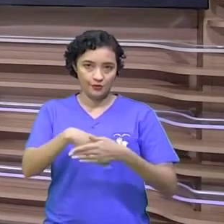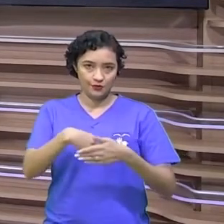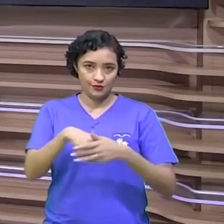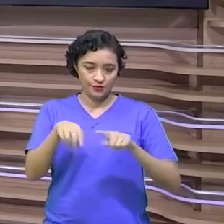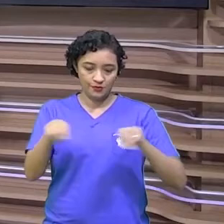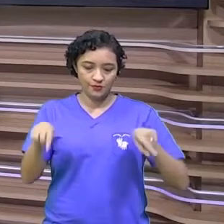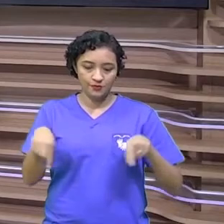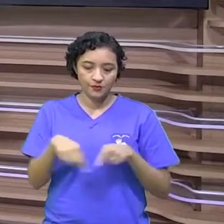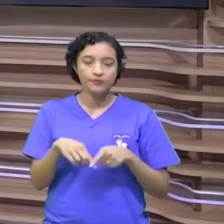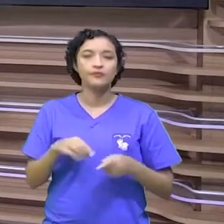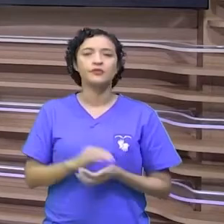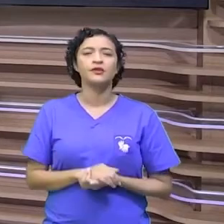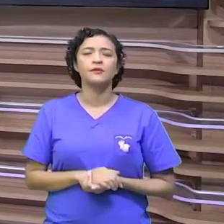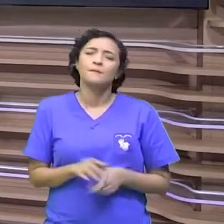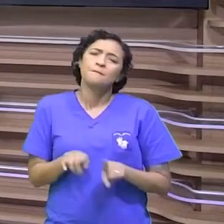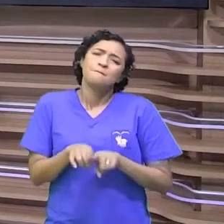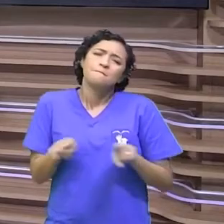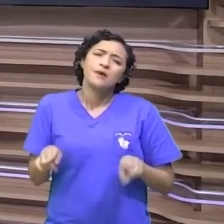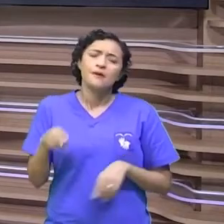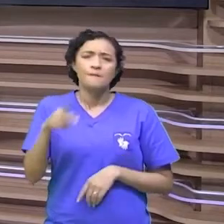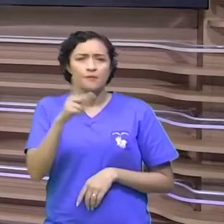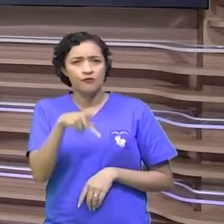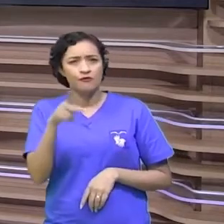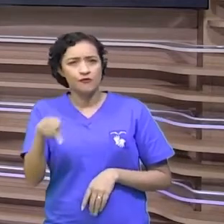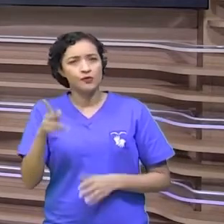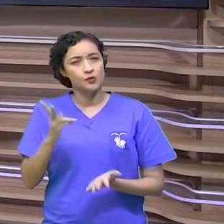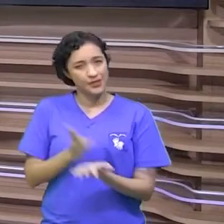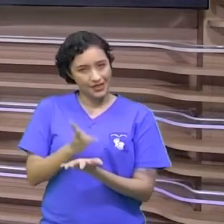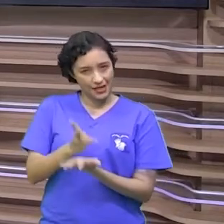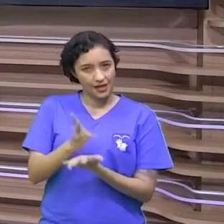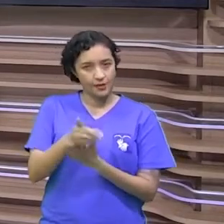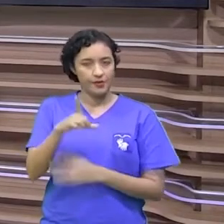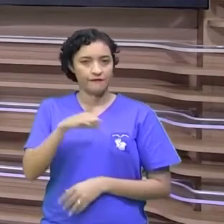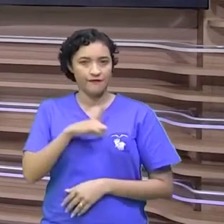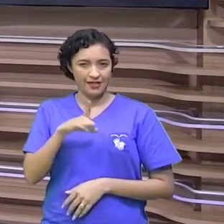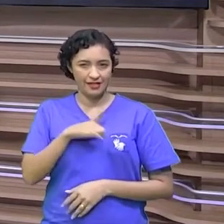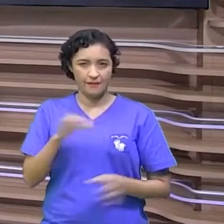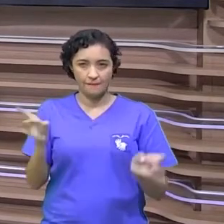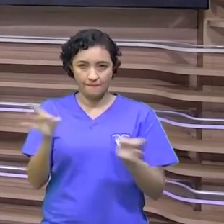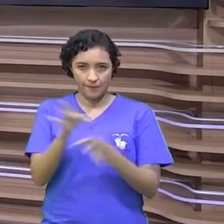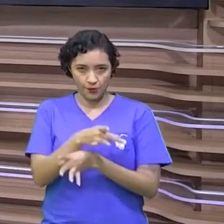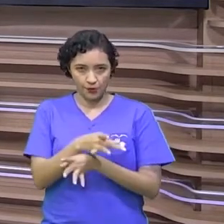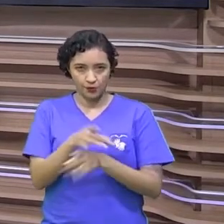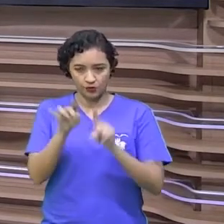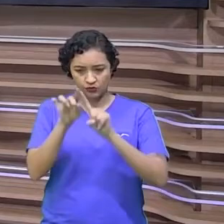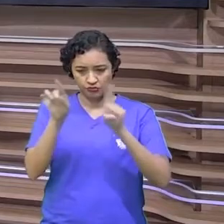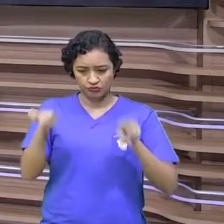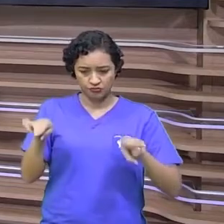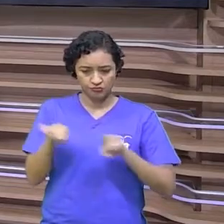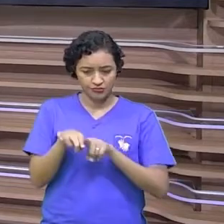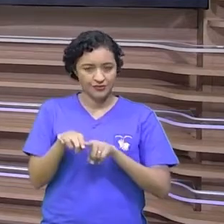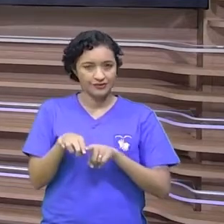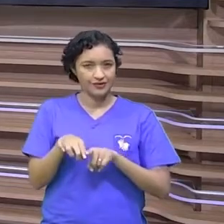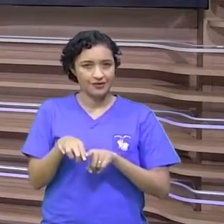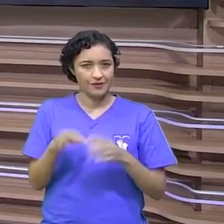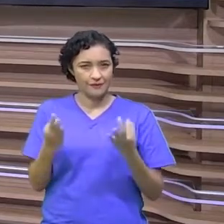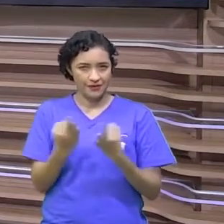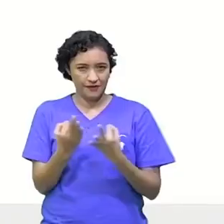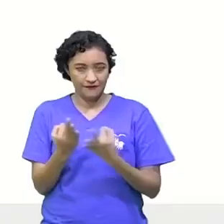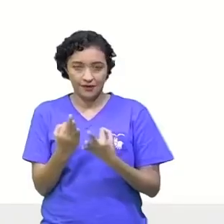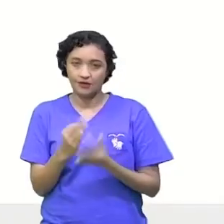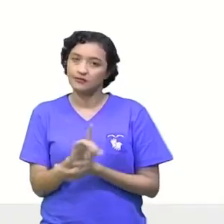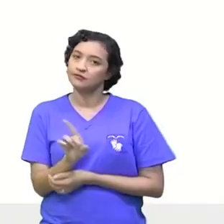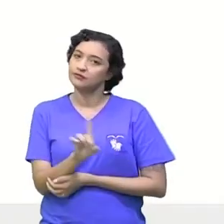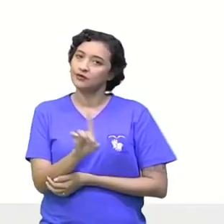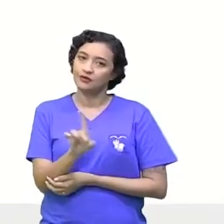professor, isso vai vir sempre assim, um campo, uma figura prontinha, também pode vir malha quadriculada, o perímetro, tá certo? De olho aqui comigo na